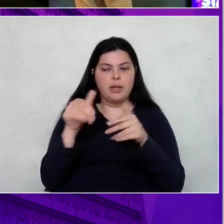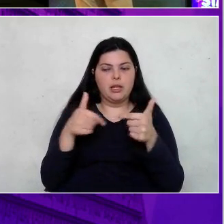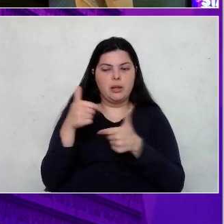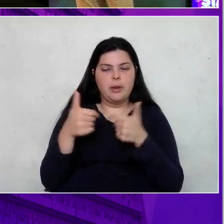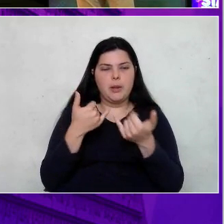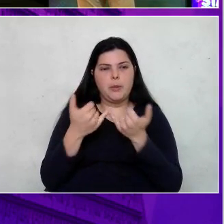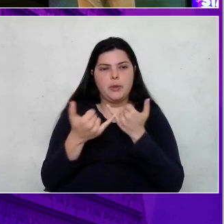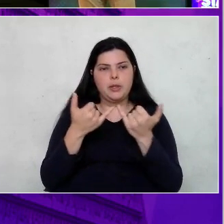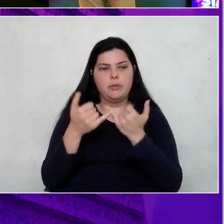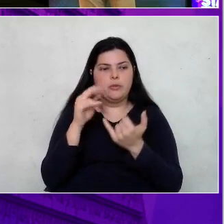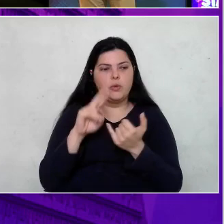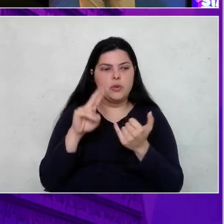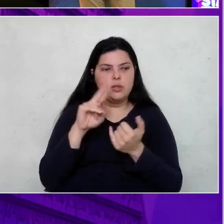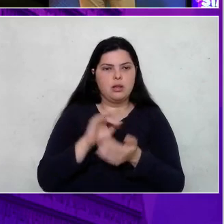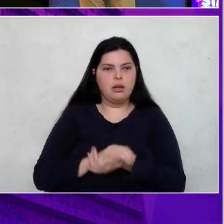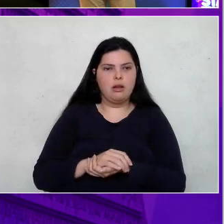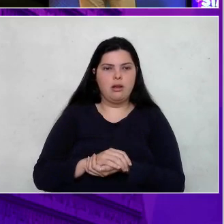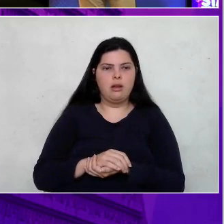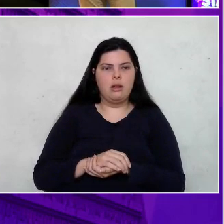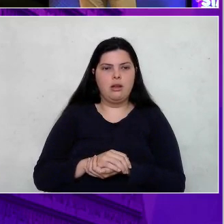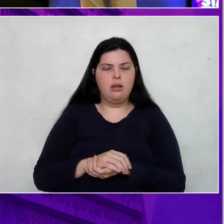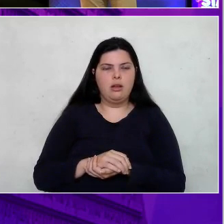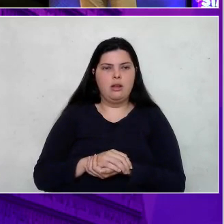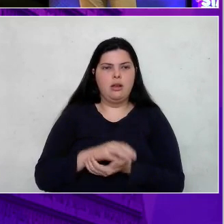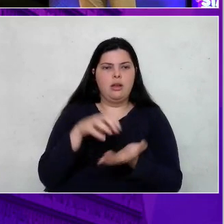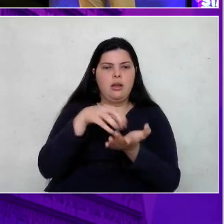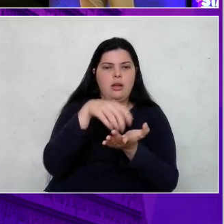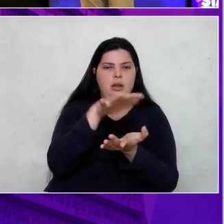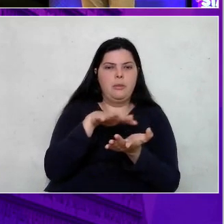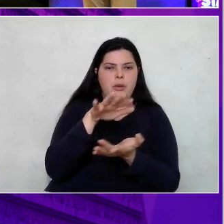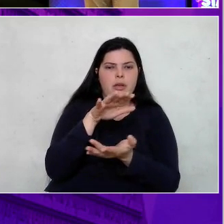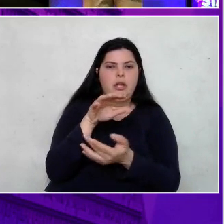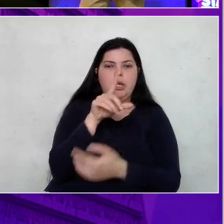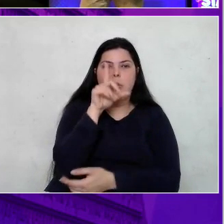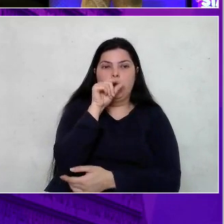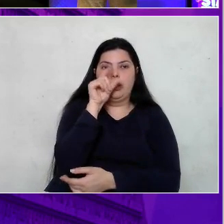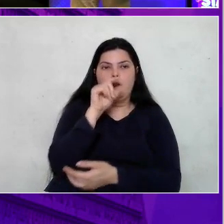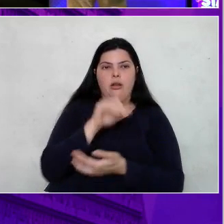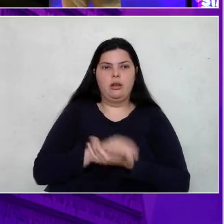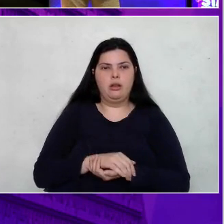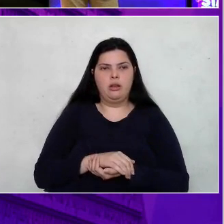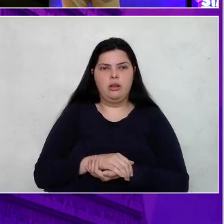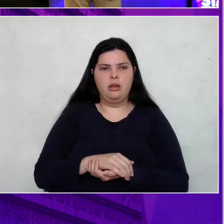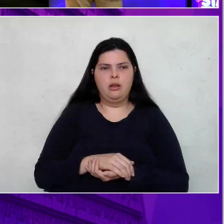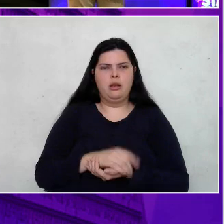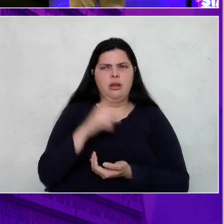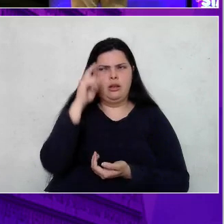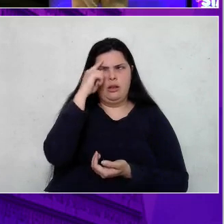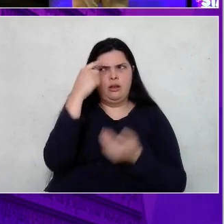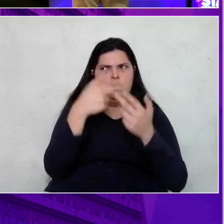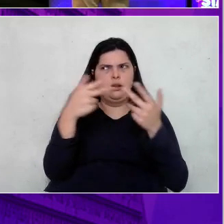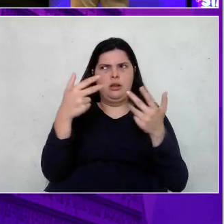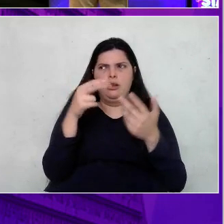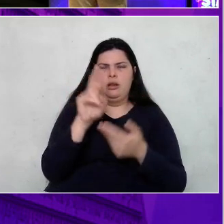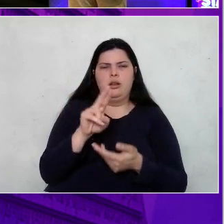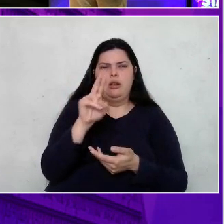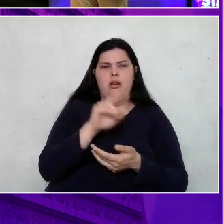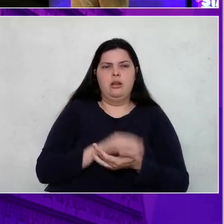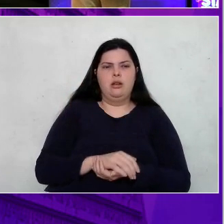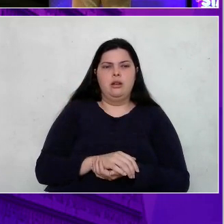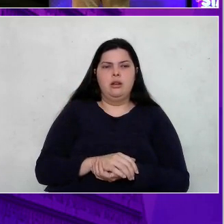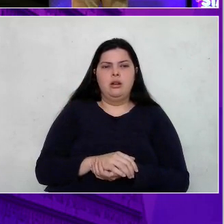consumir a API do Twitter, né? Foi a primeira API, inclusive foi a primeira API que eu utilizei lá